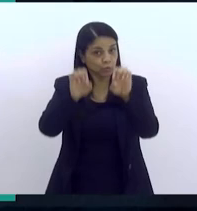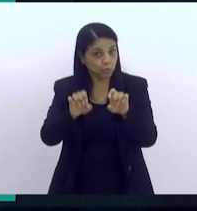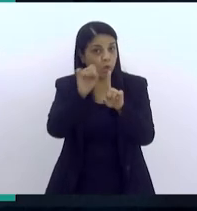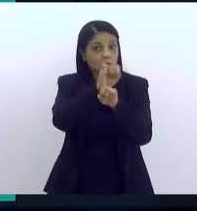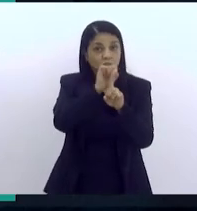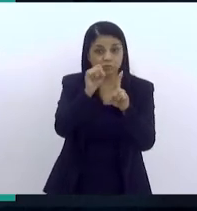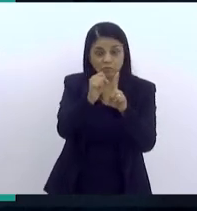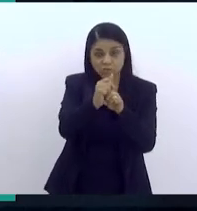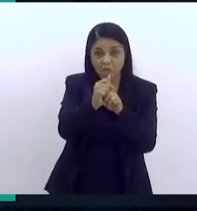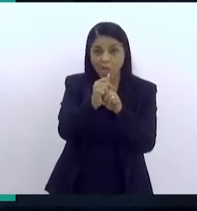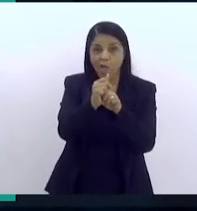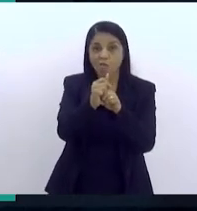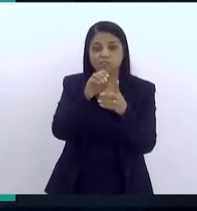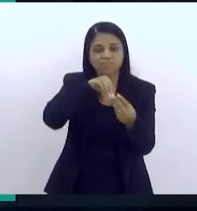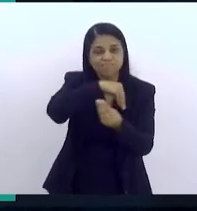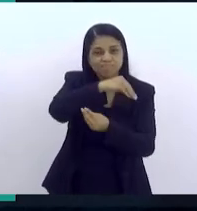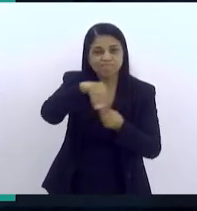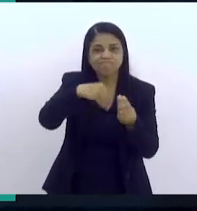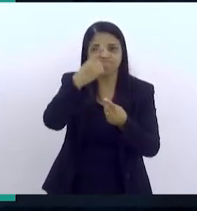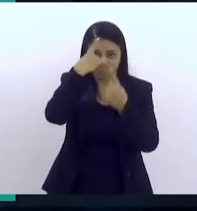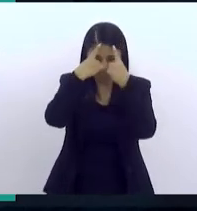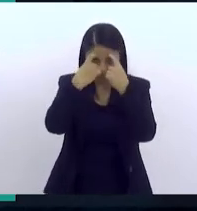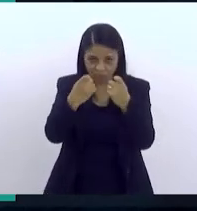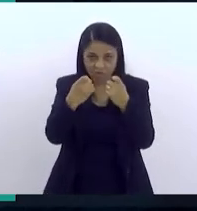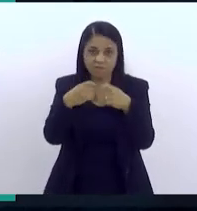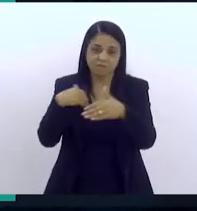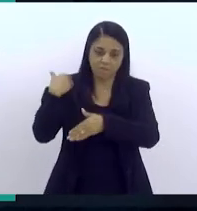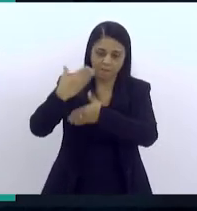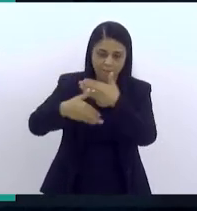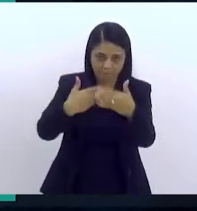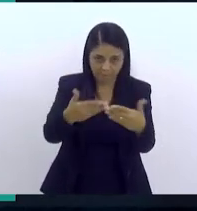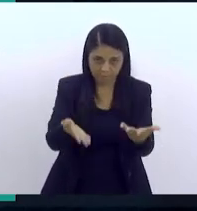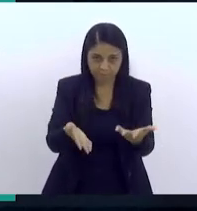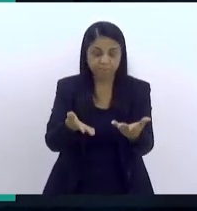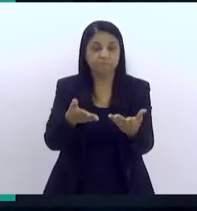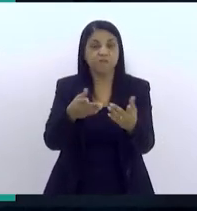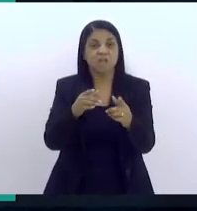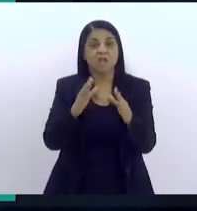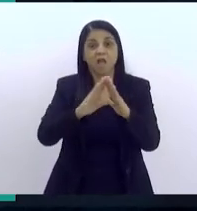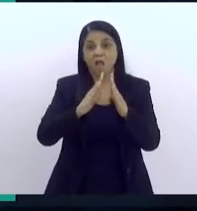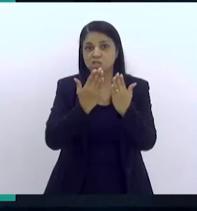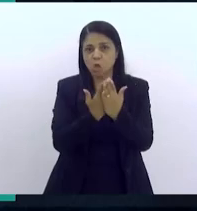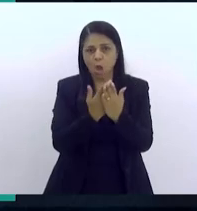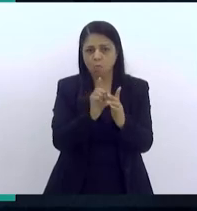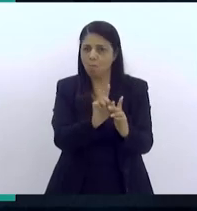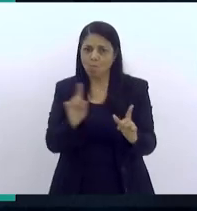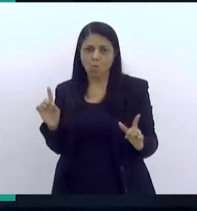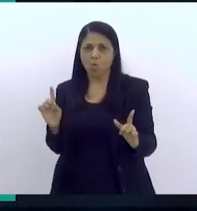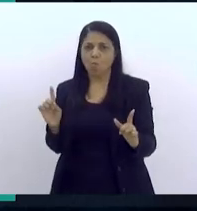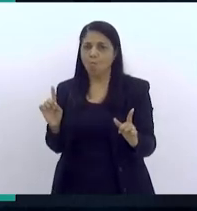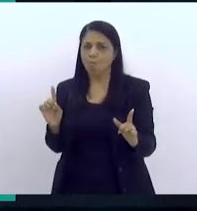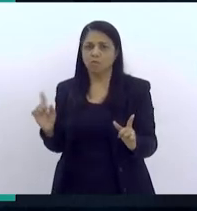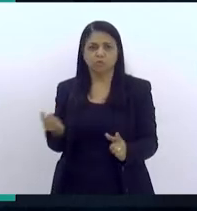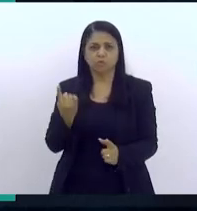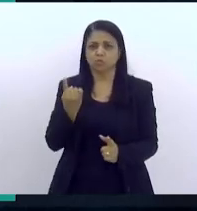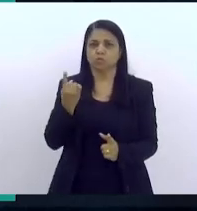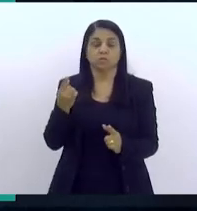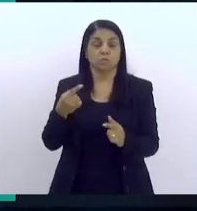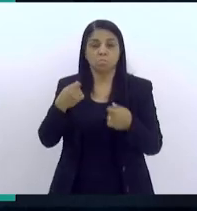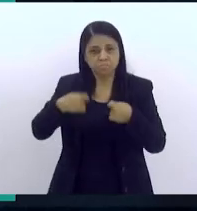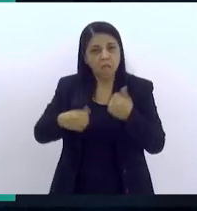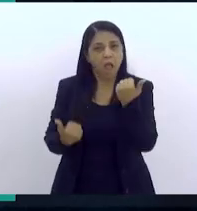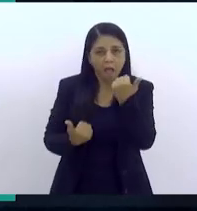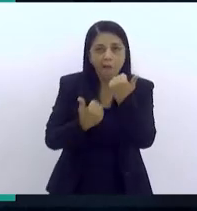que envolve a violência em andamento então a escola ela não pode ficar isolada nesse momento e precisa de apoio da comunidade